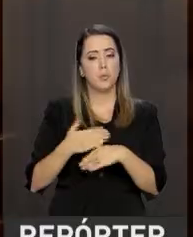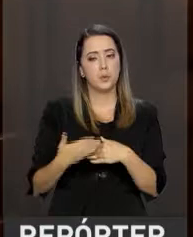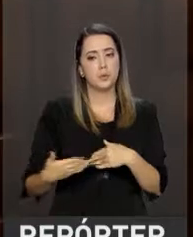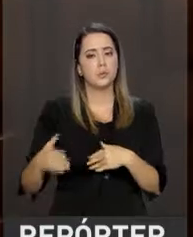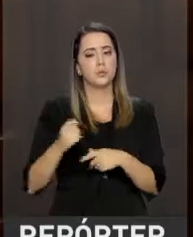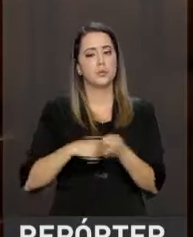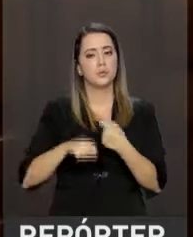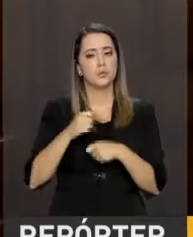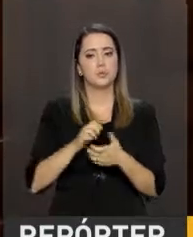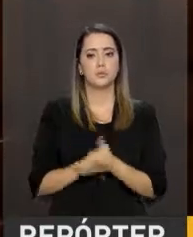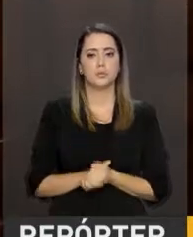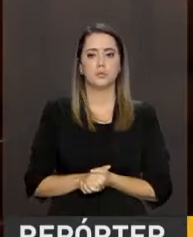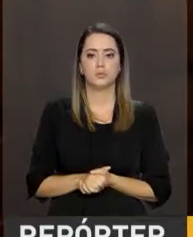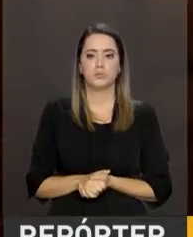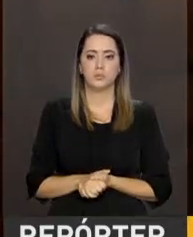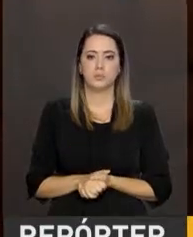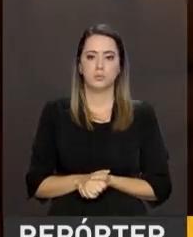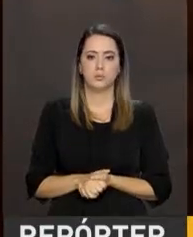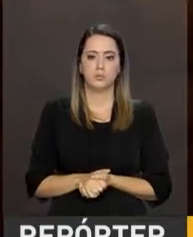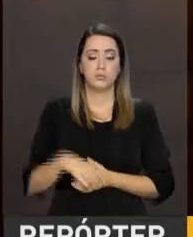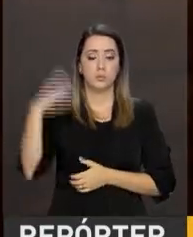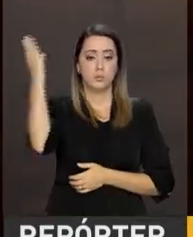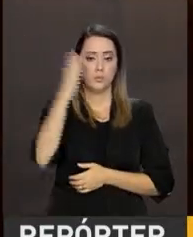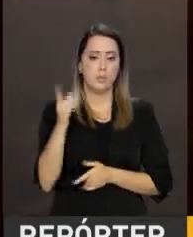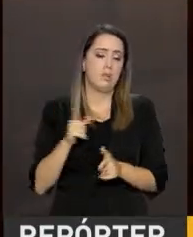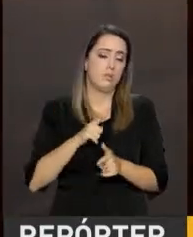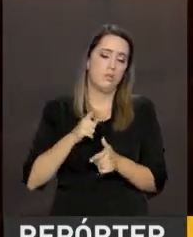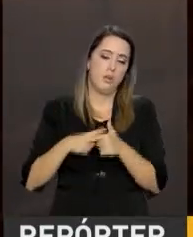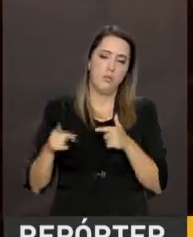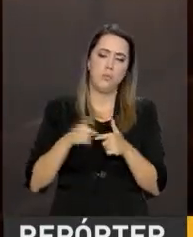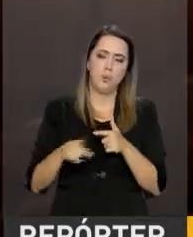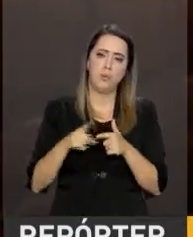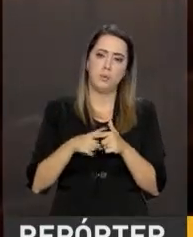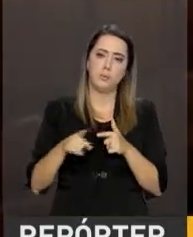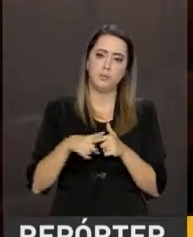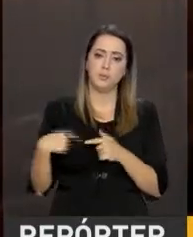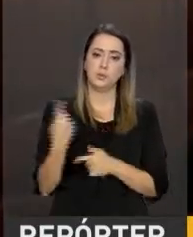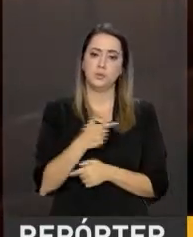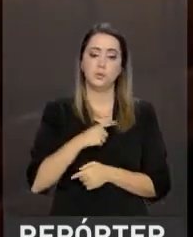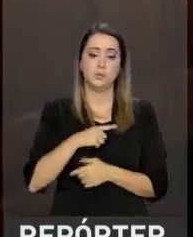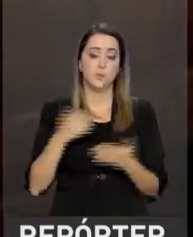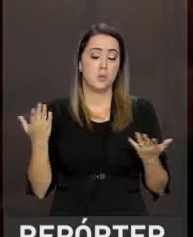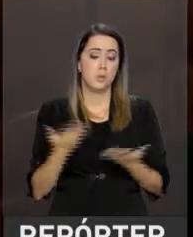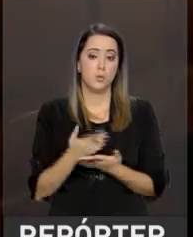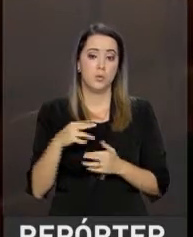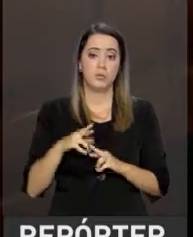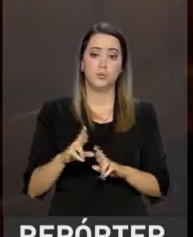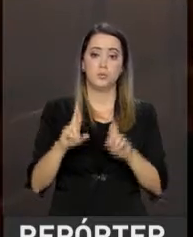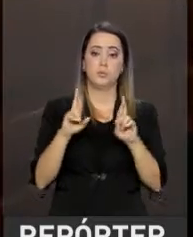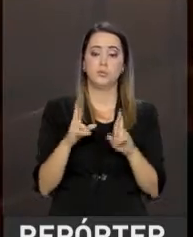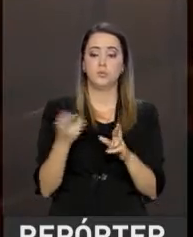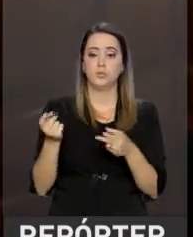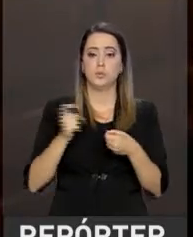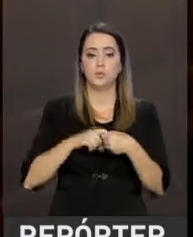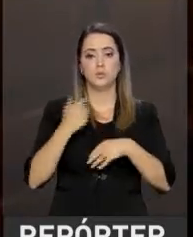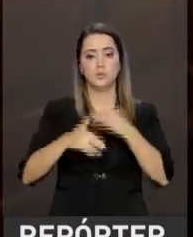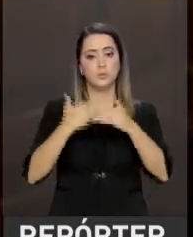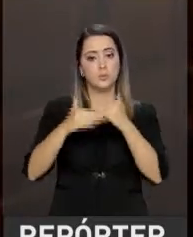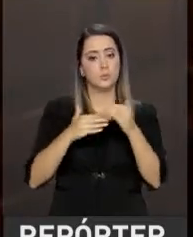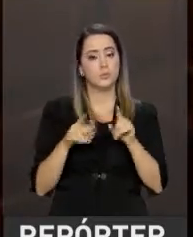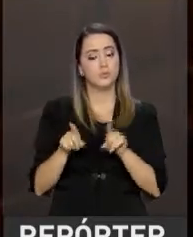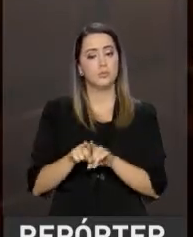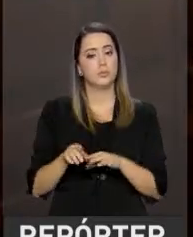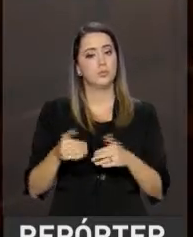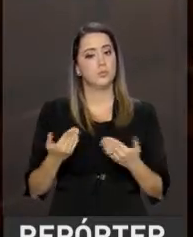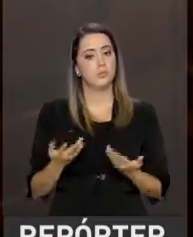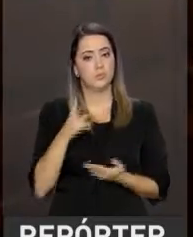econômico. O Brasil teve uma recessão muito grande. E nós temos agora uma grande expectativa de retomada de crescimento.